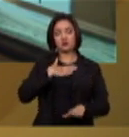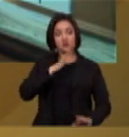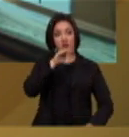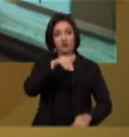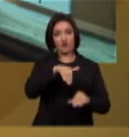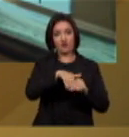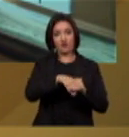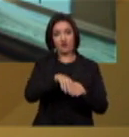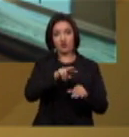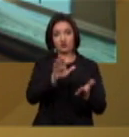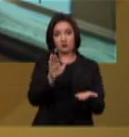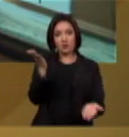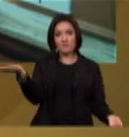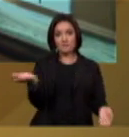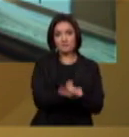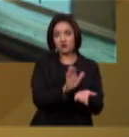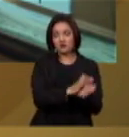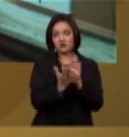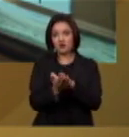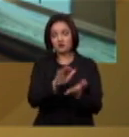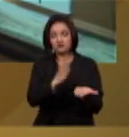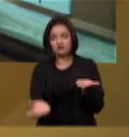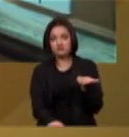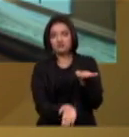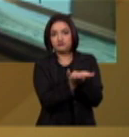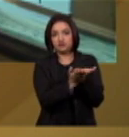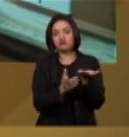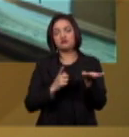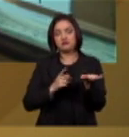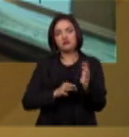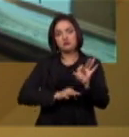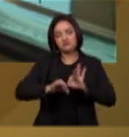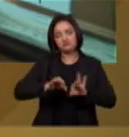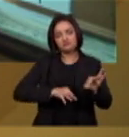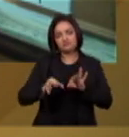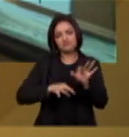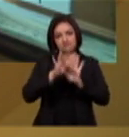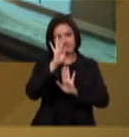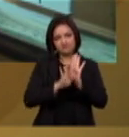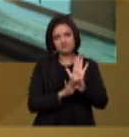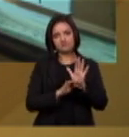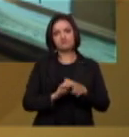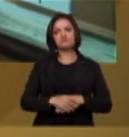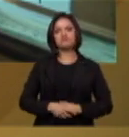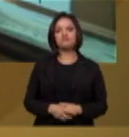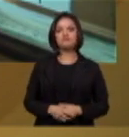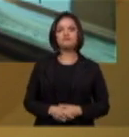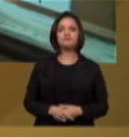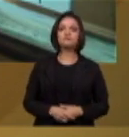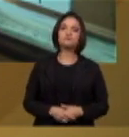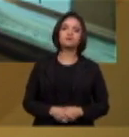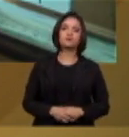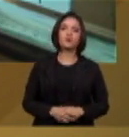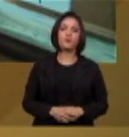processo do voto que preparei a respeito da matéria.